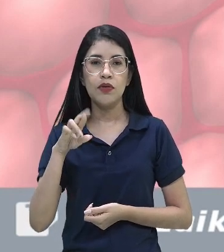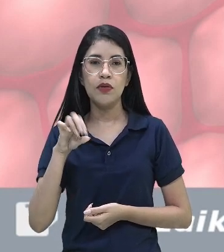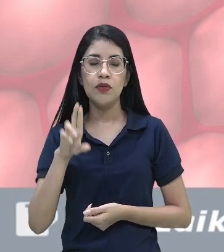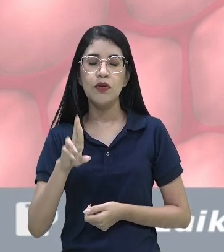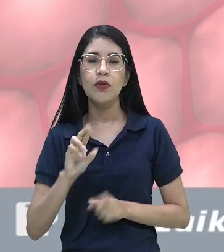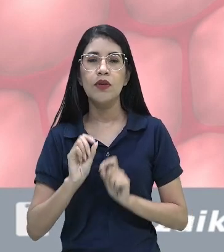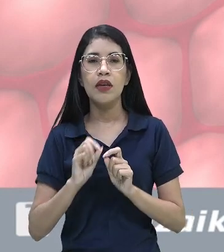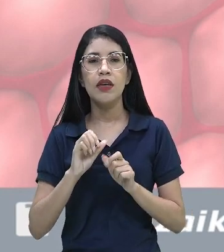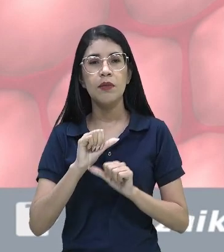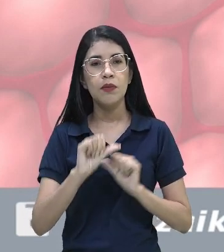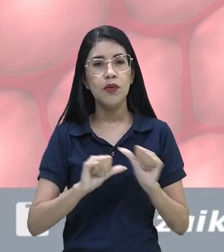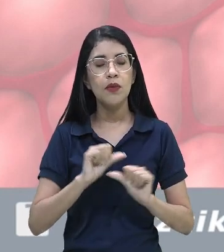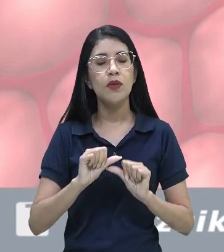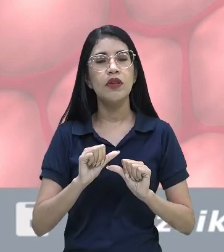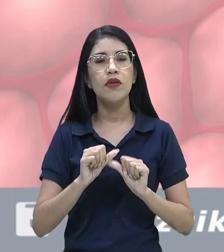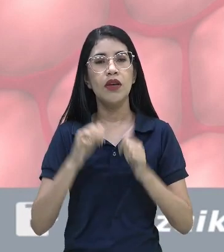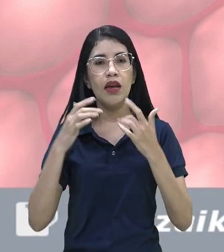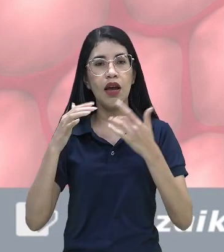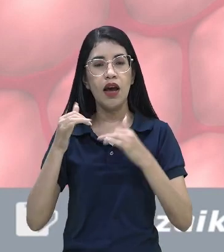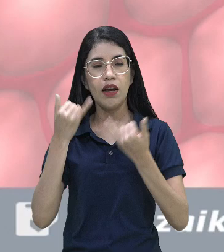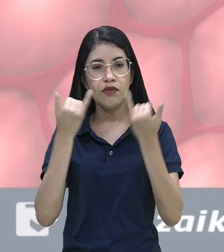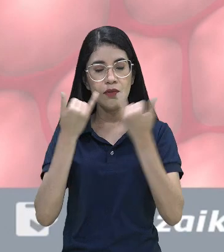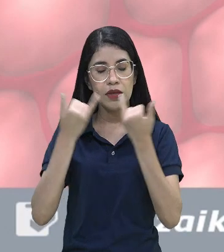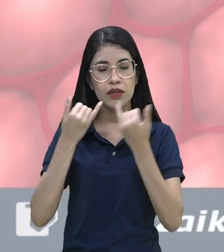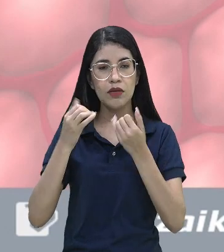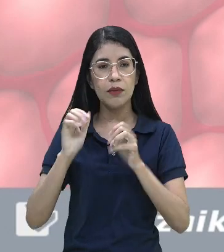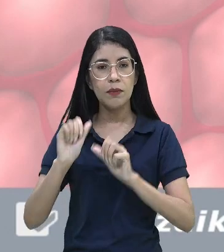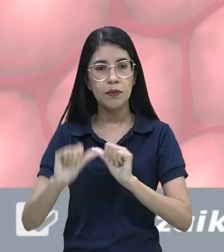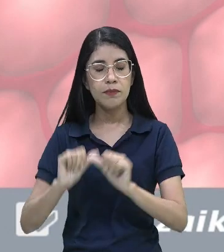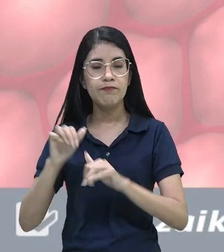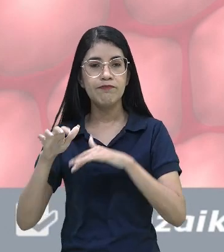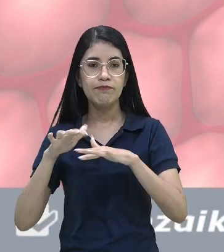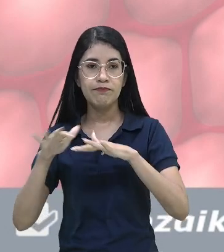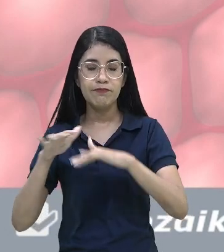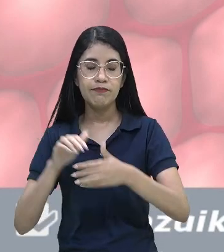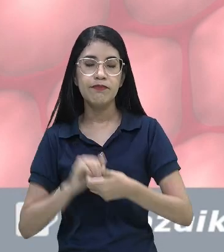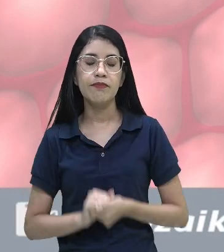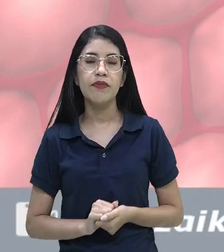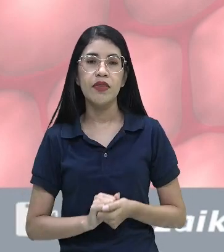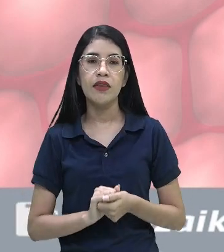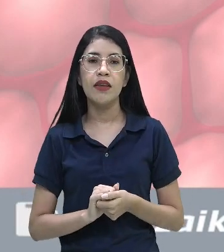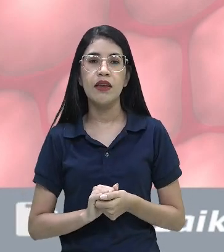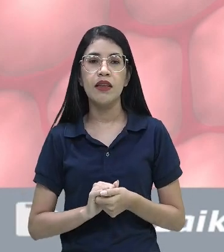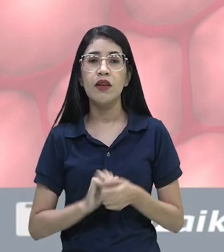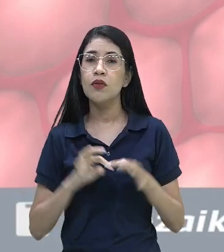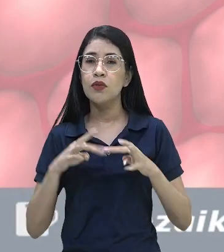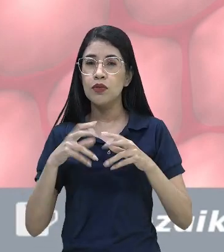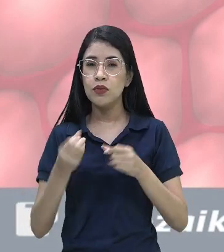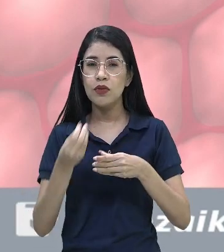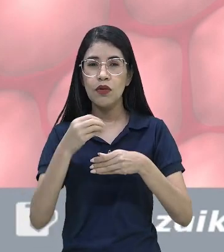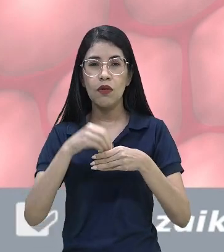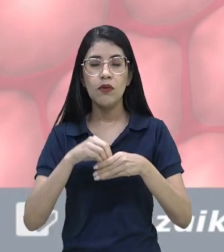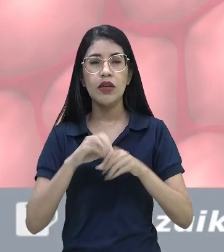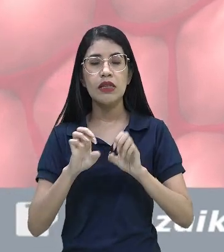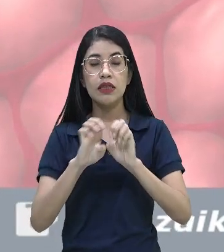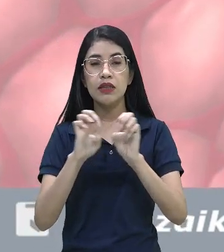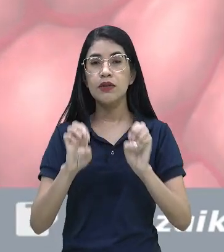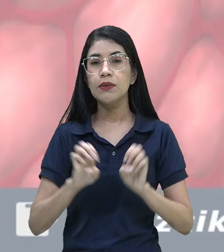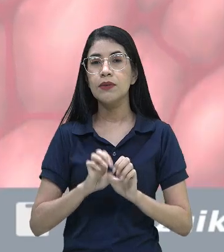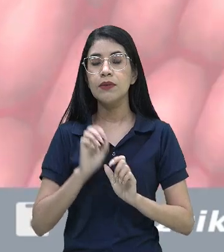essa informação em movimento, ok? Tudo isso vai acontecer dentro de uma estrutura